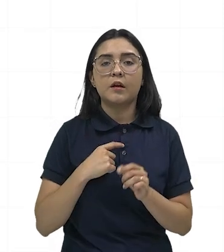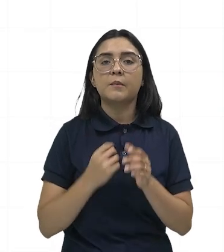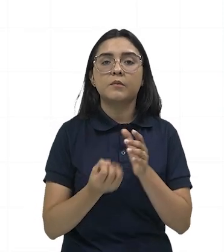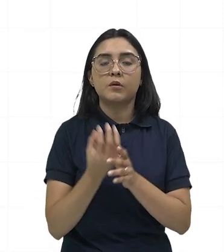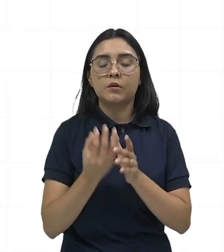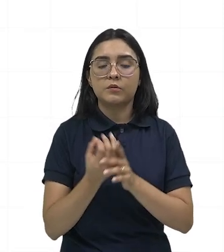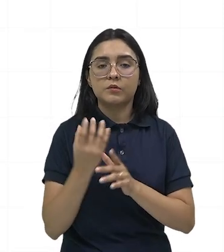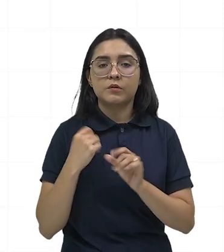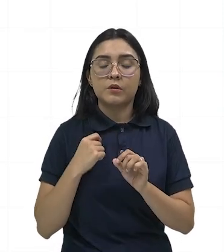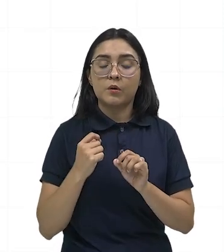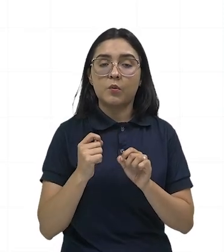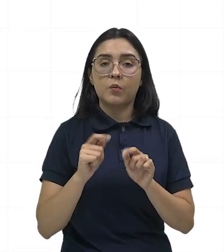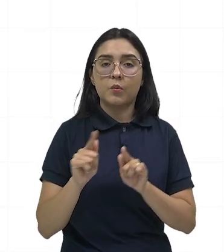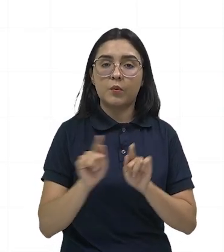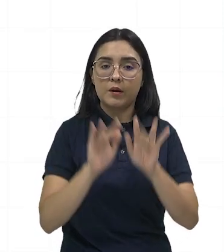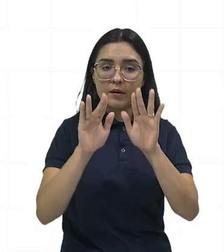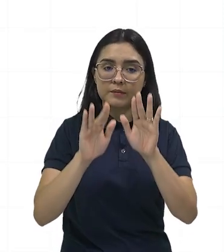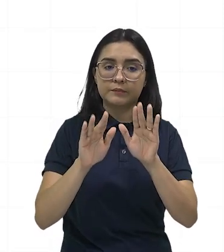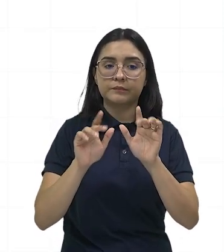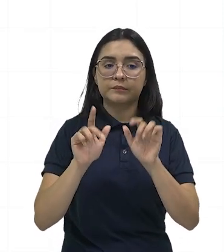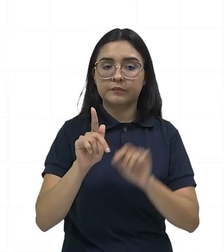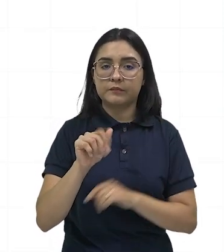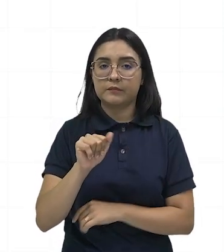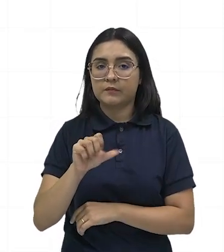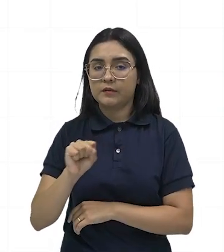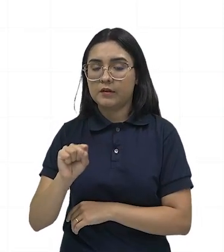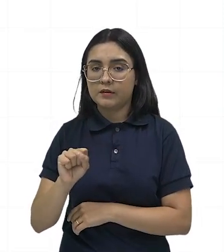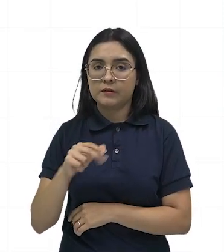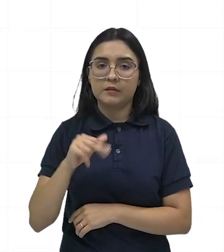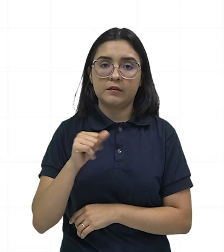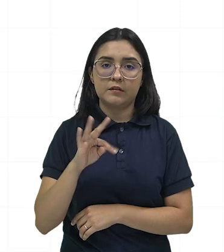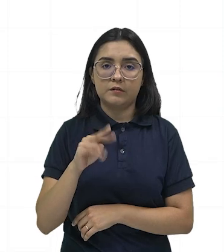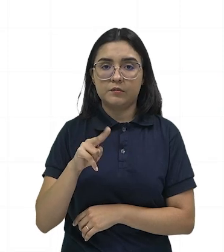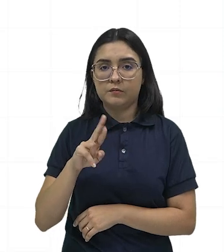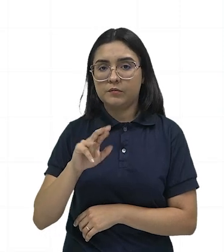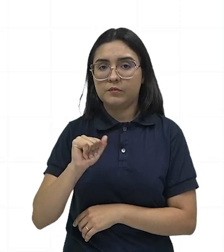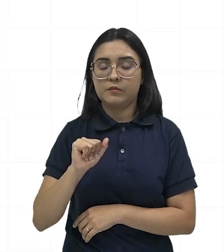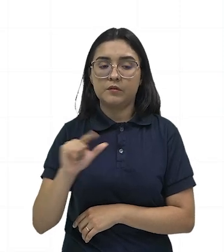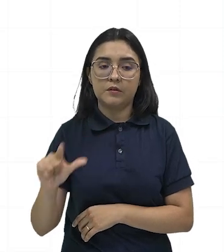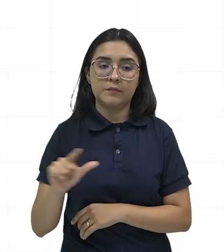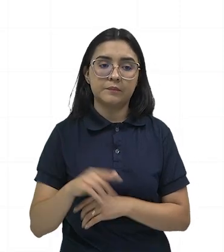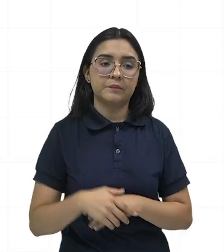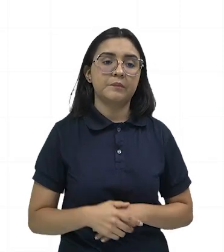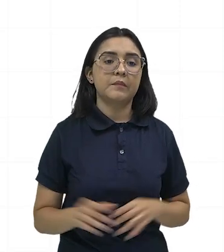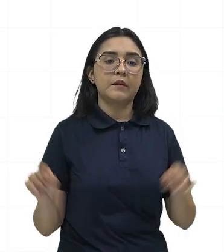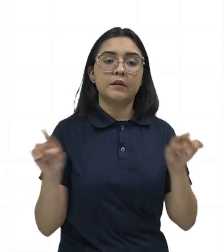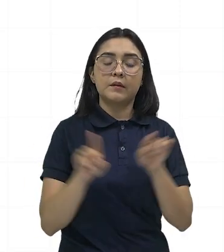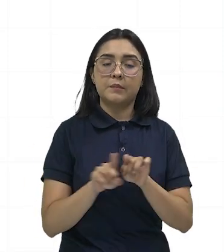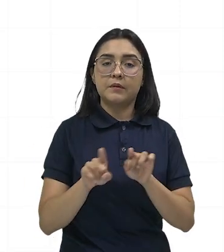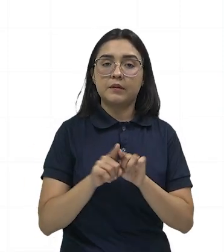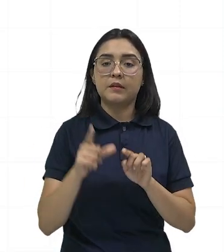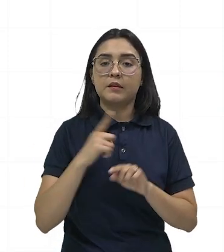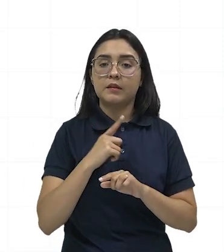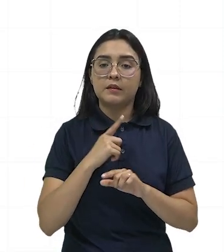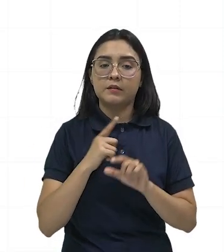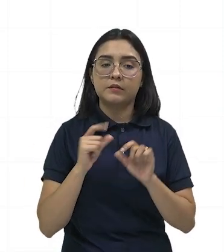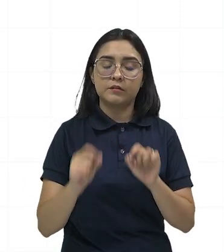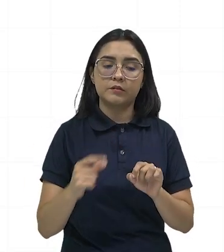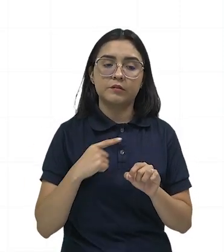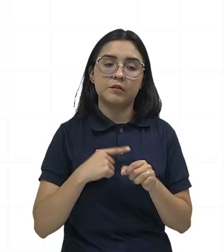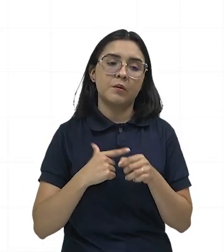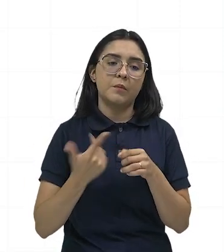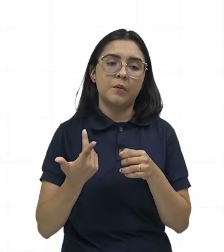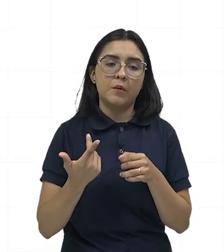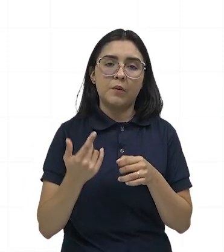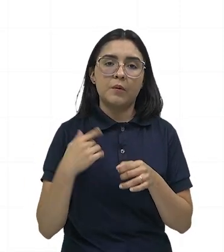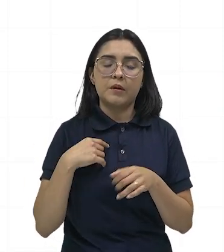né, seguindo os padrões das termoelétricas brasileiras que utilizam, além dessa fonte, derivados de